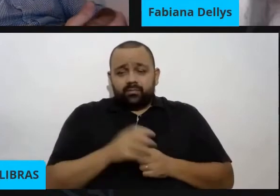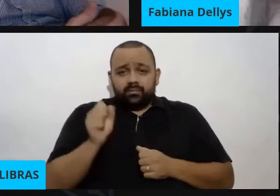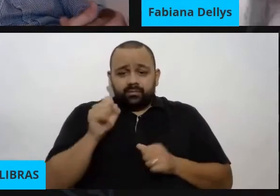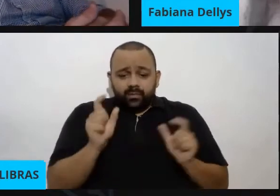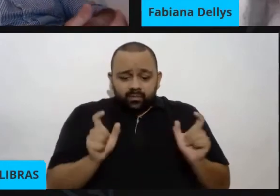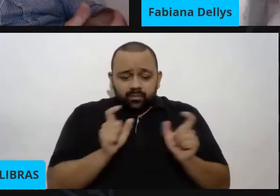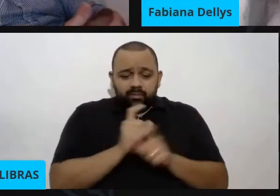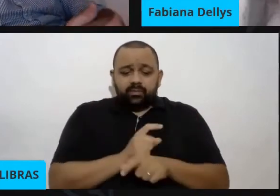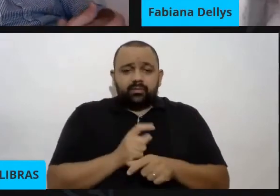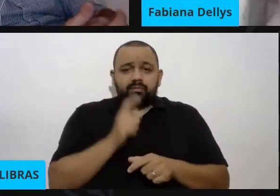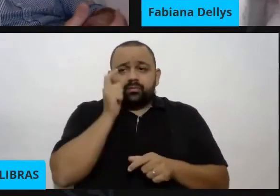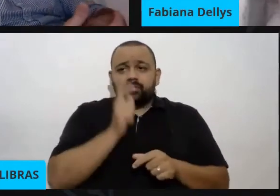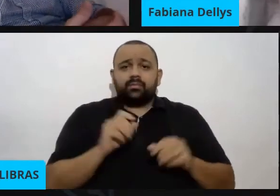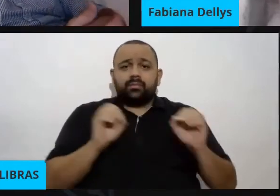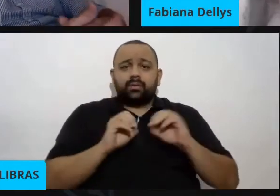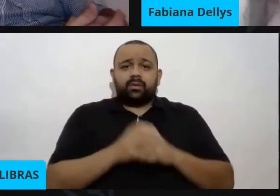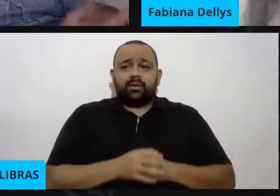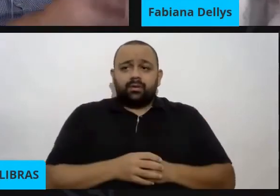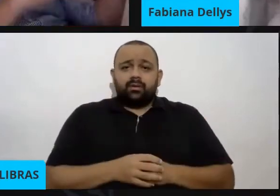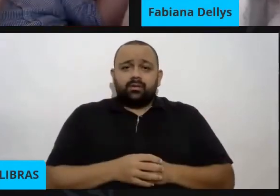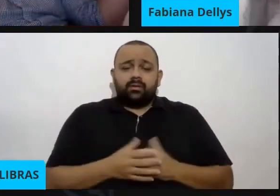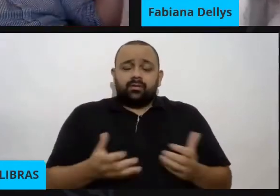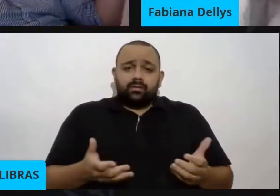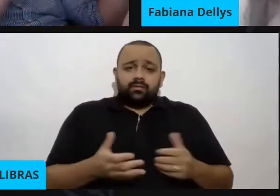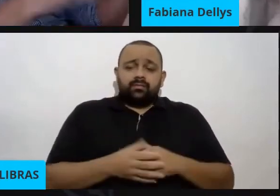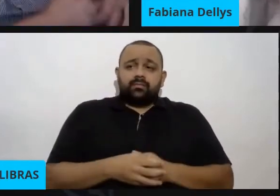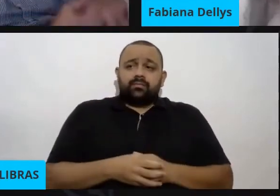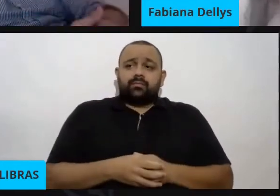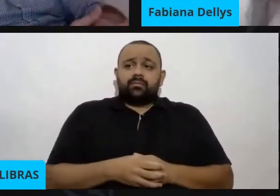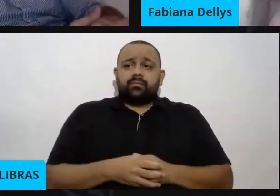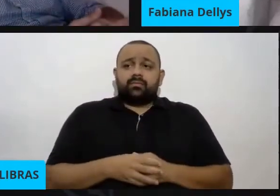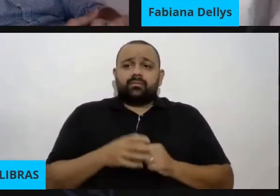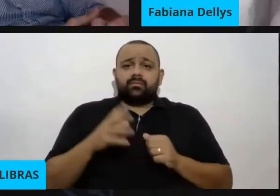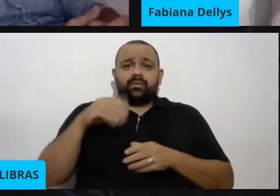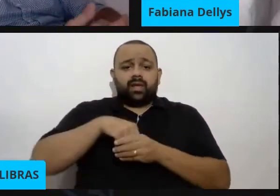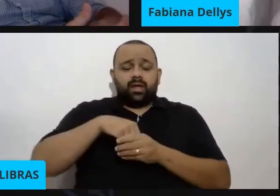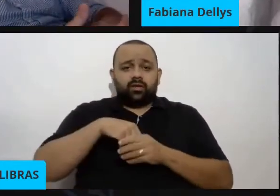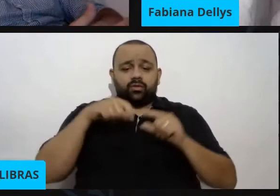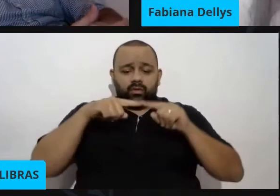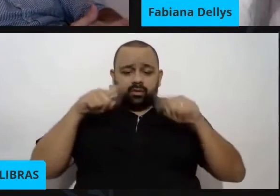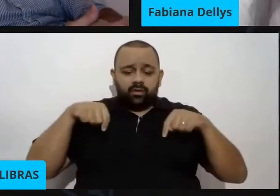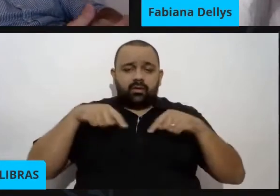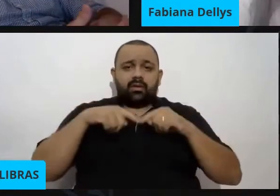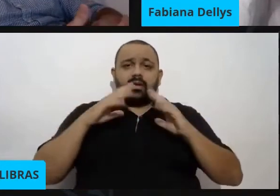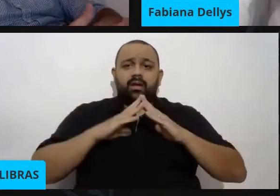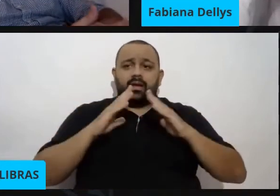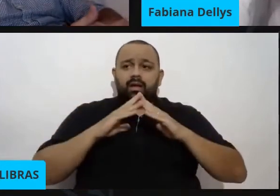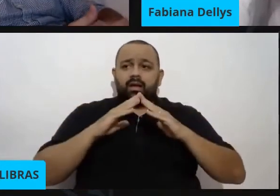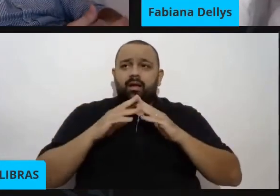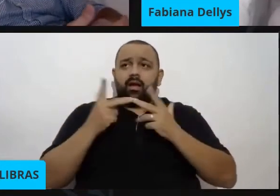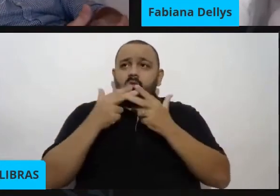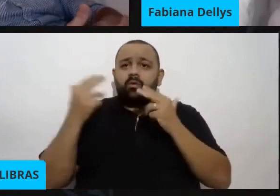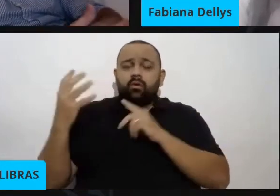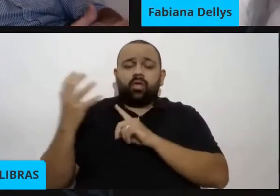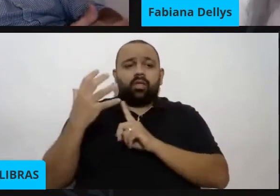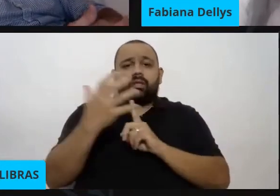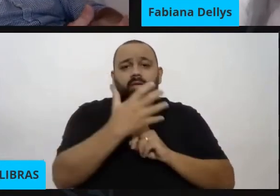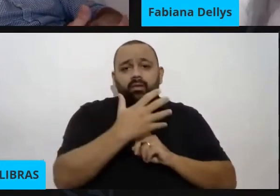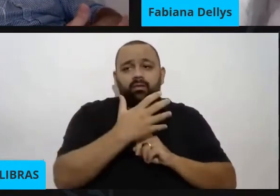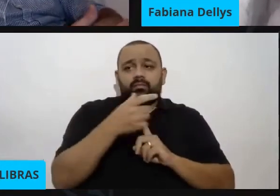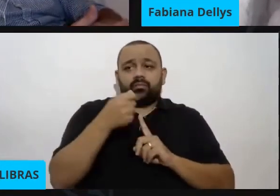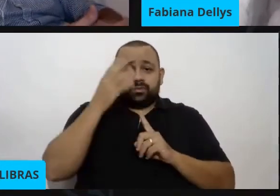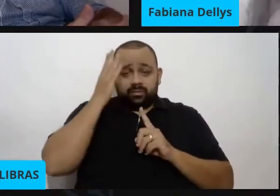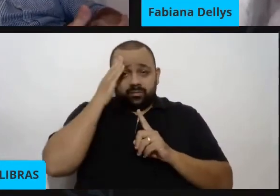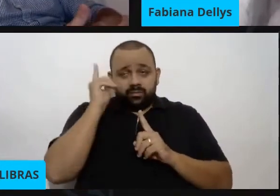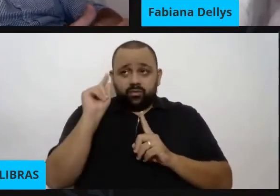nenhum. Quarto, alguma coisa de estímulo dentro da casa ou dentro do ambiente, né? Você também tem que olhar para